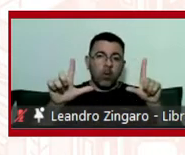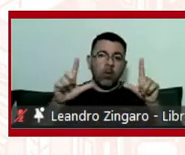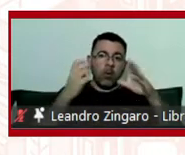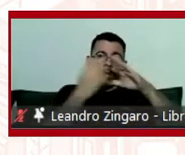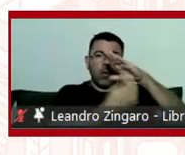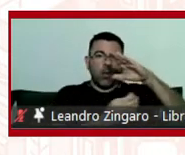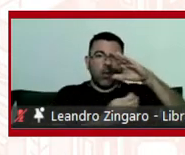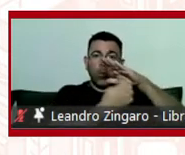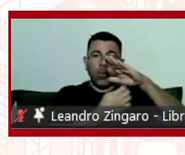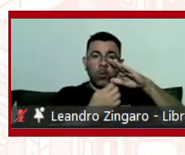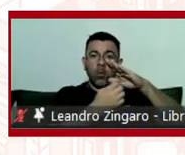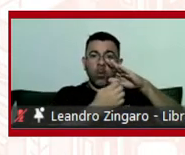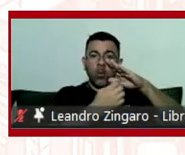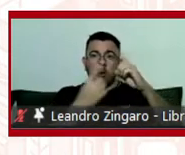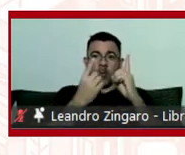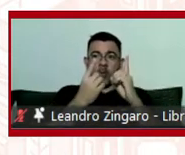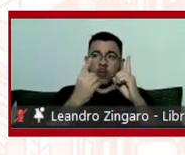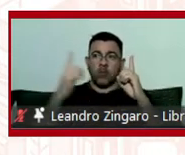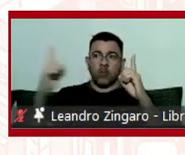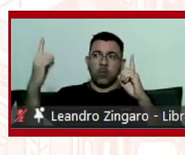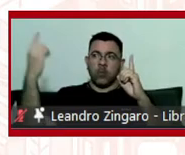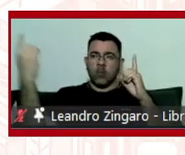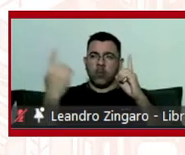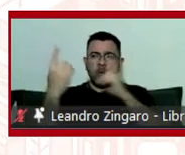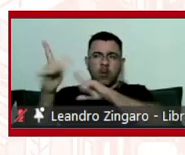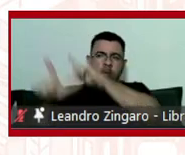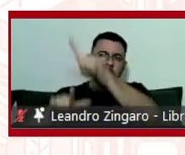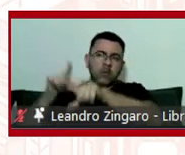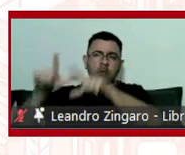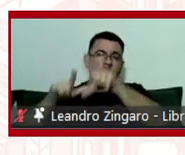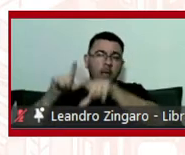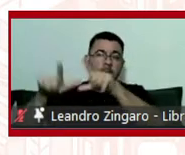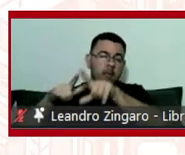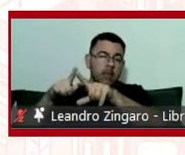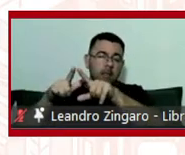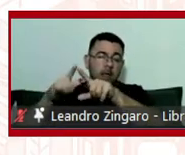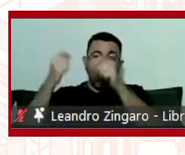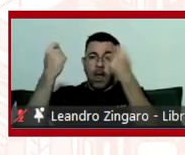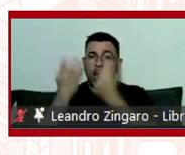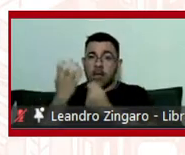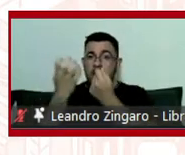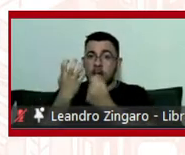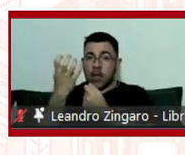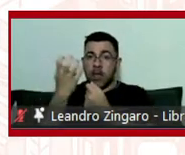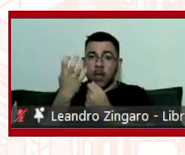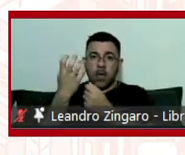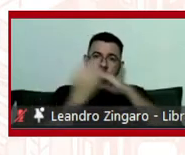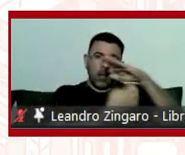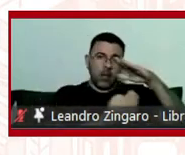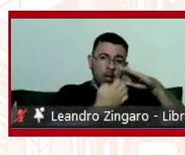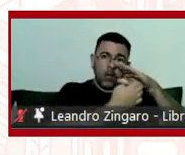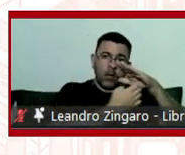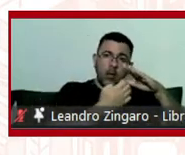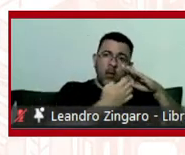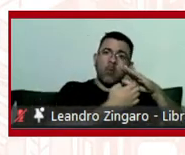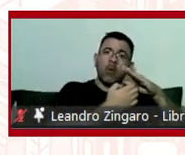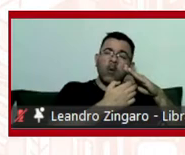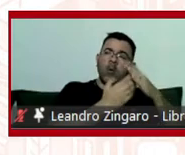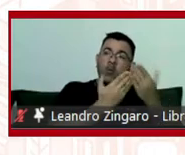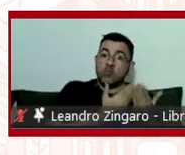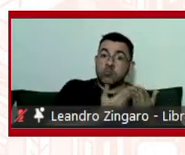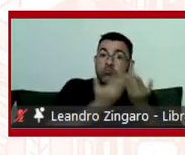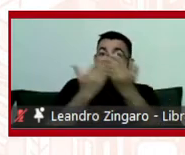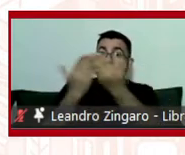com trabalhadores que precisam de emprego que liga eh tomadores de serviço Ou seja a gente que precisa às vezes de